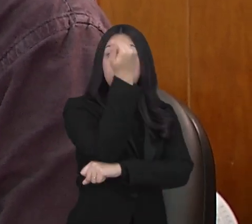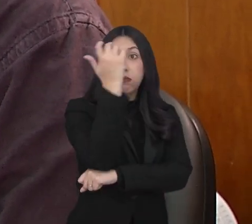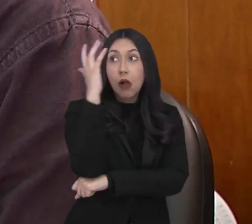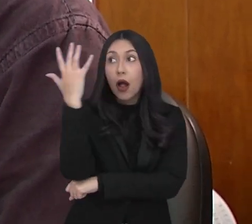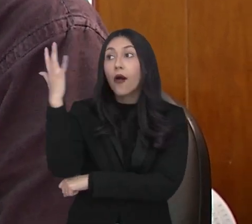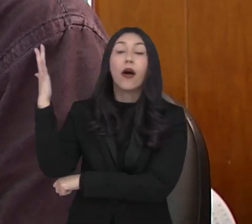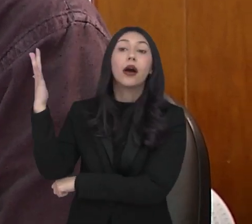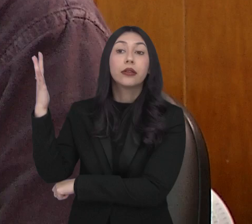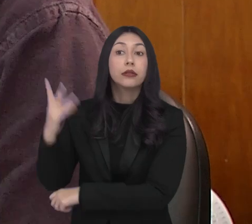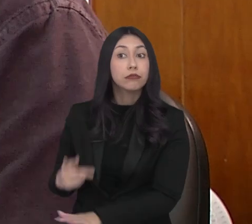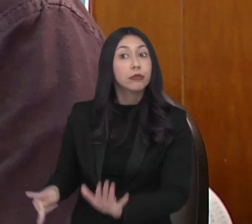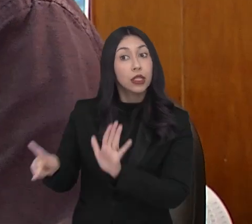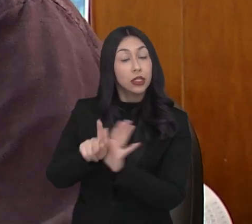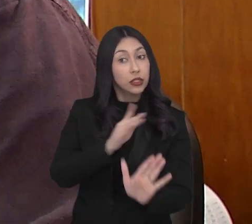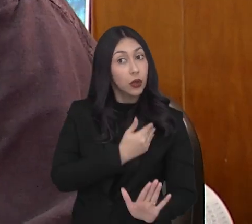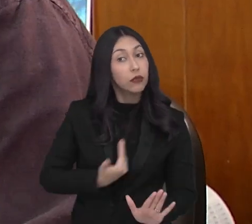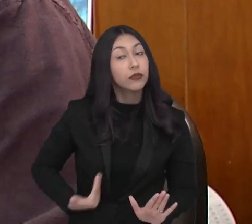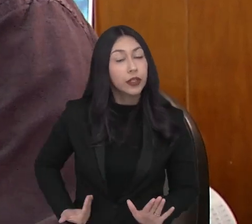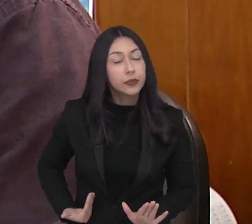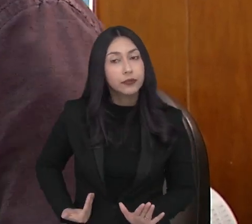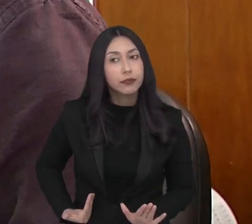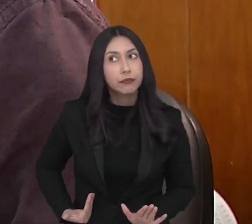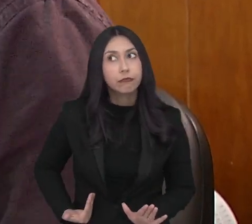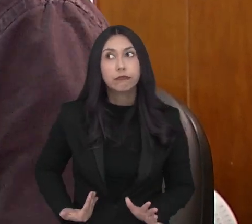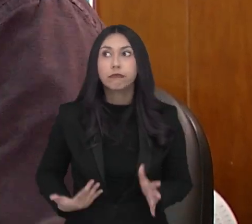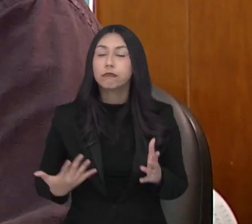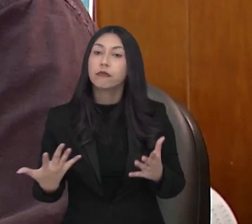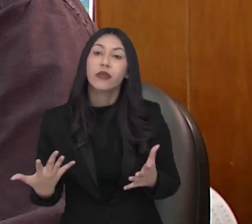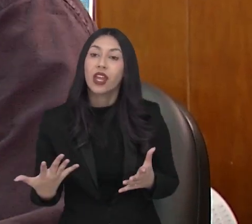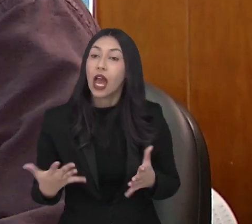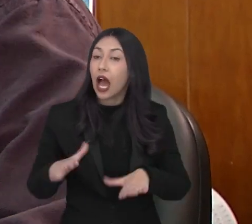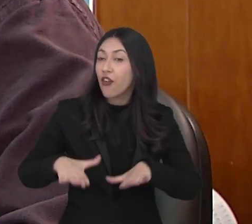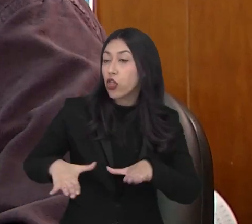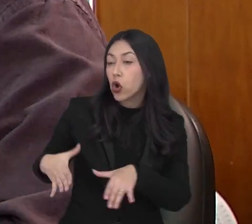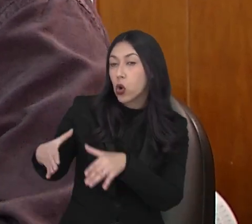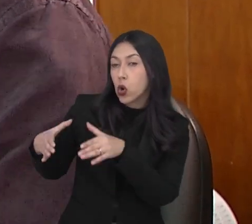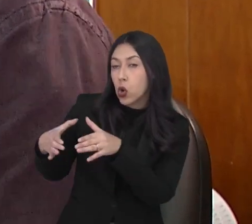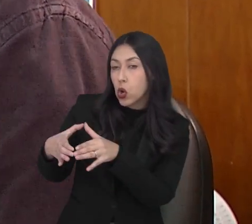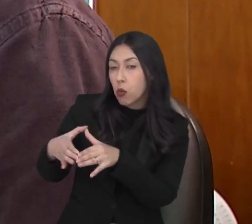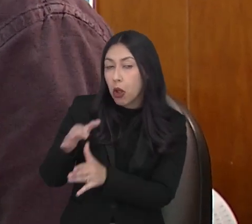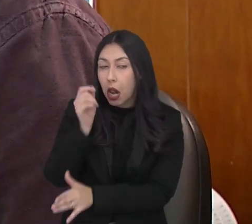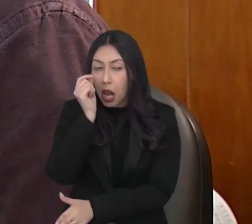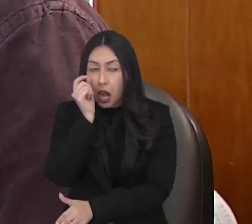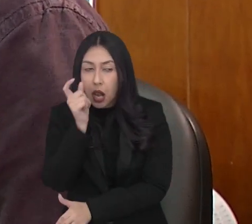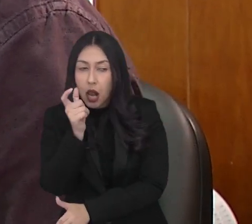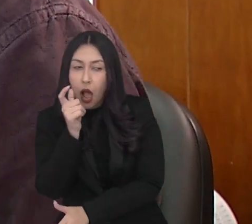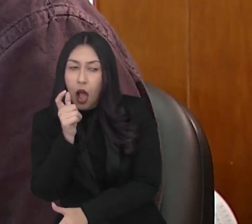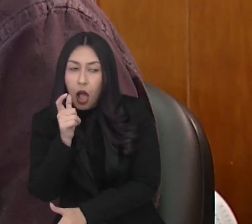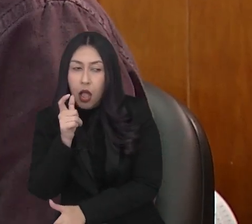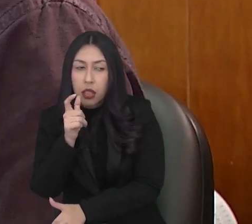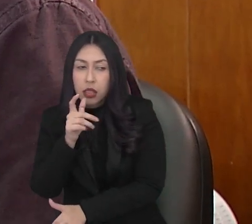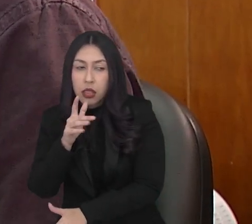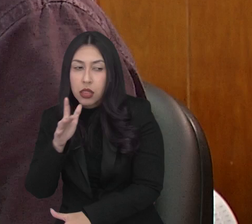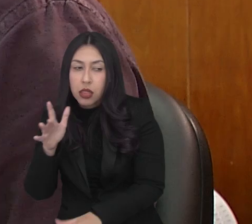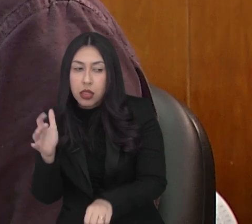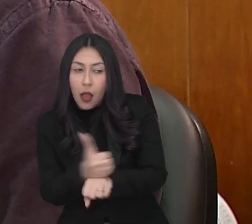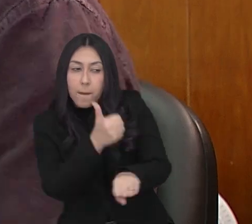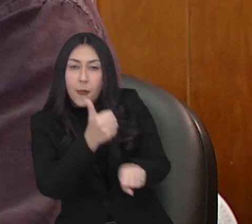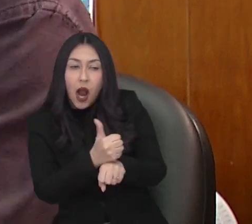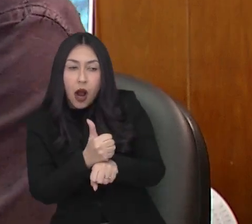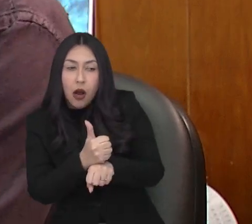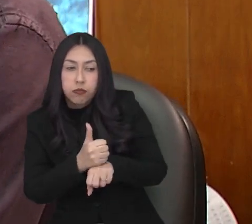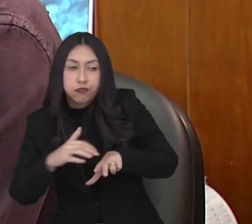públicas, são áreas não destinadas que pertencem à União, e que grupos que têm interesse na posse da terra